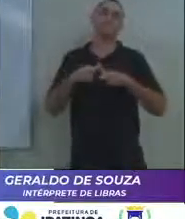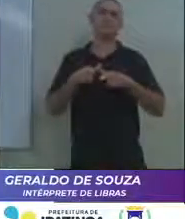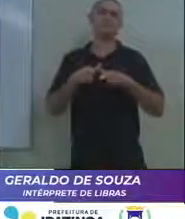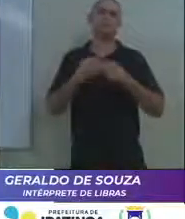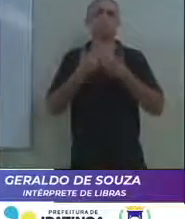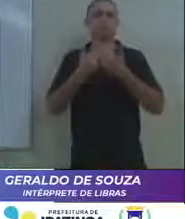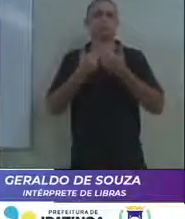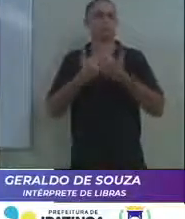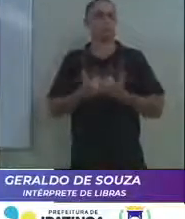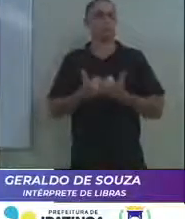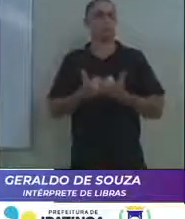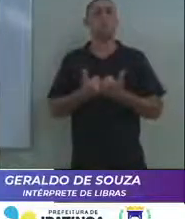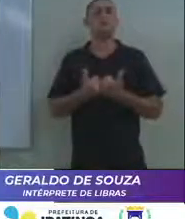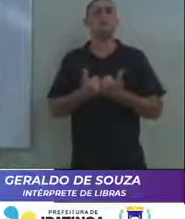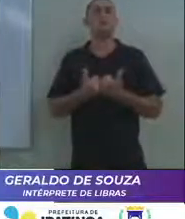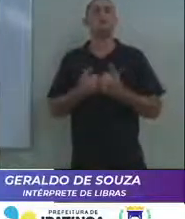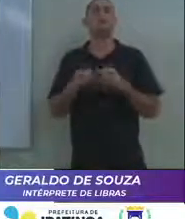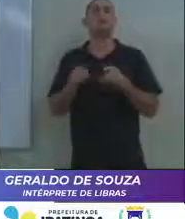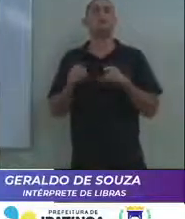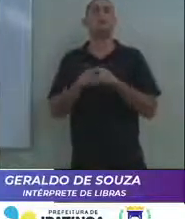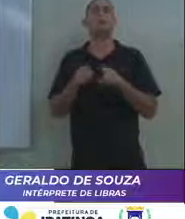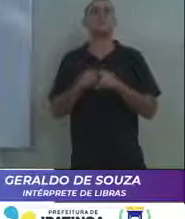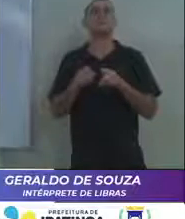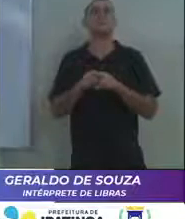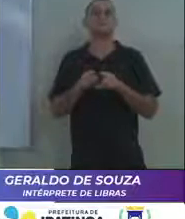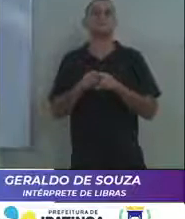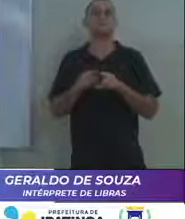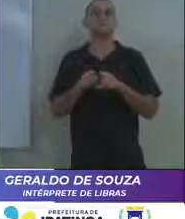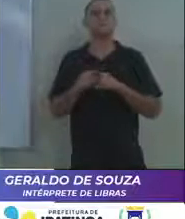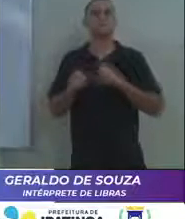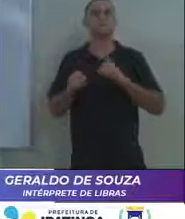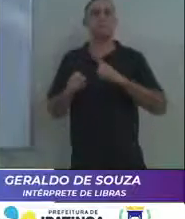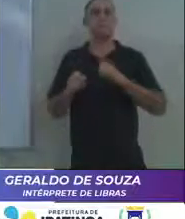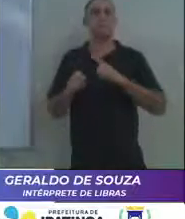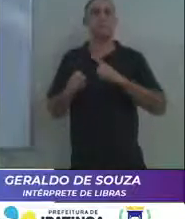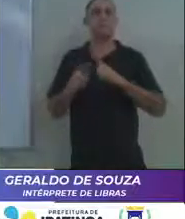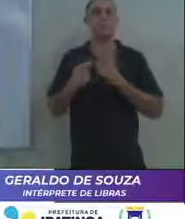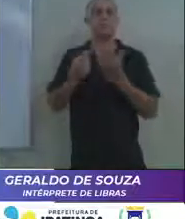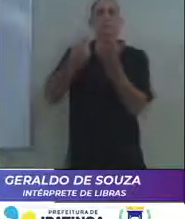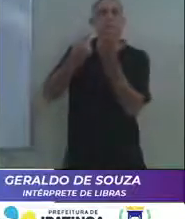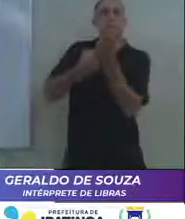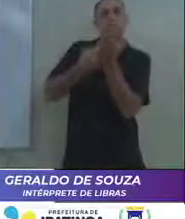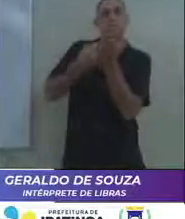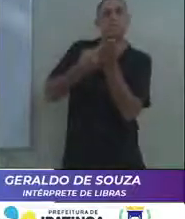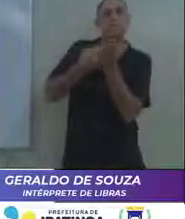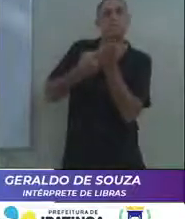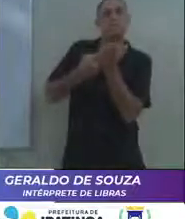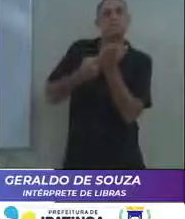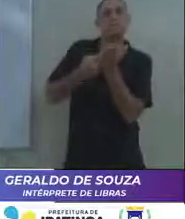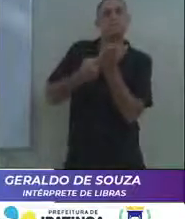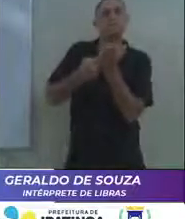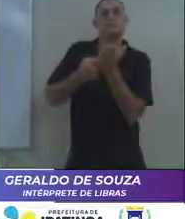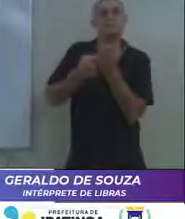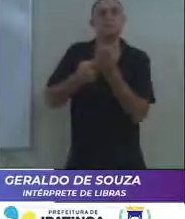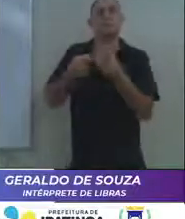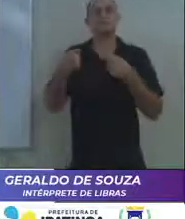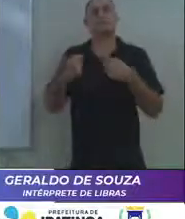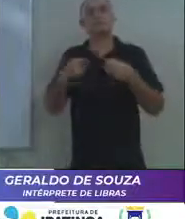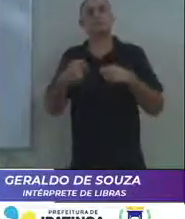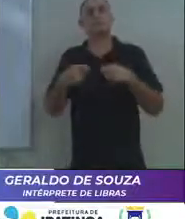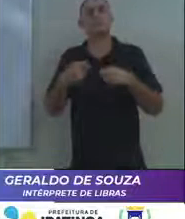voz. Além disso, eu tenho um impacto que eu tenho despesa com tratamento. Então, eu preciso